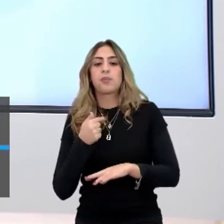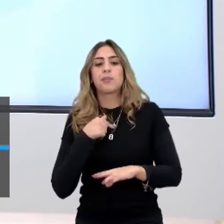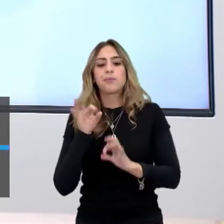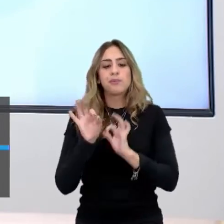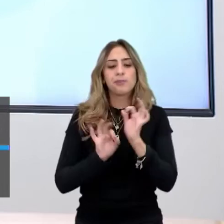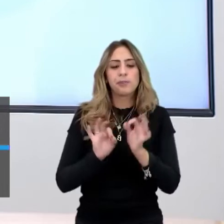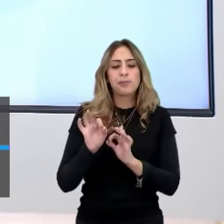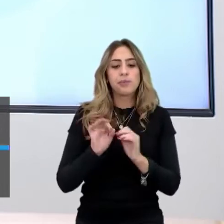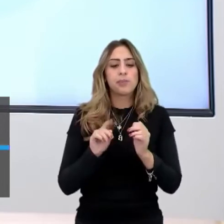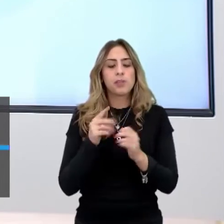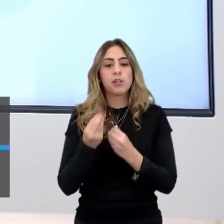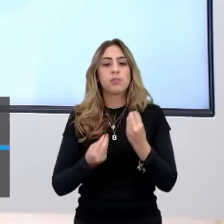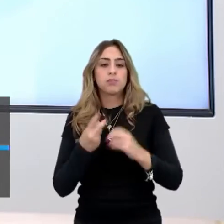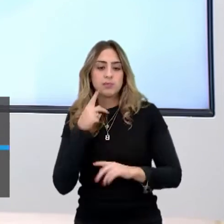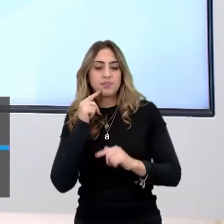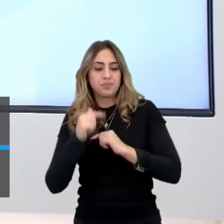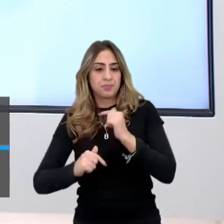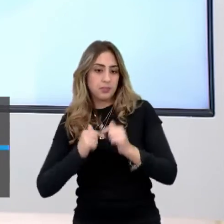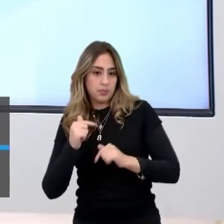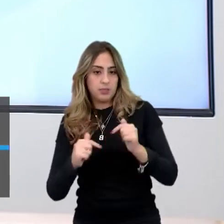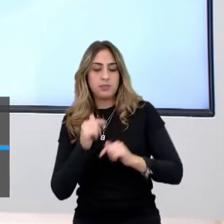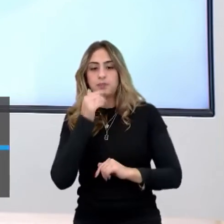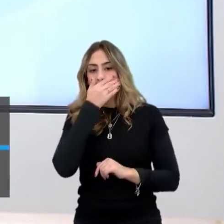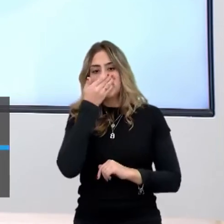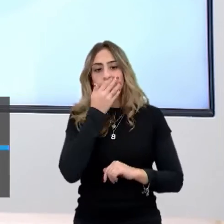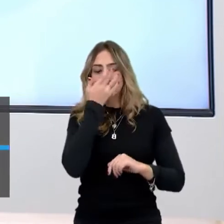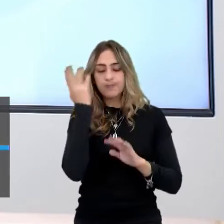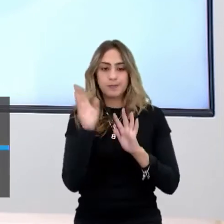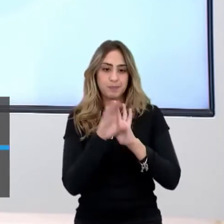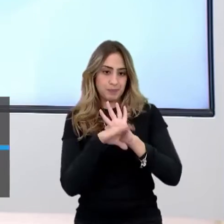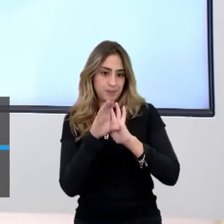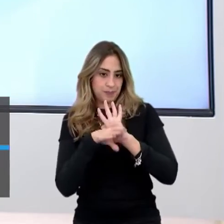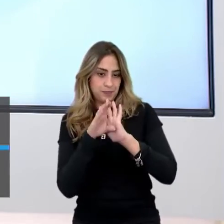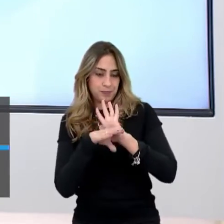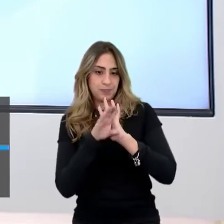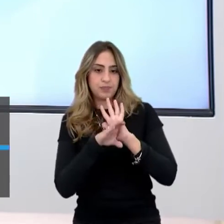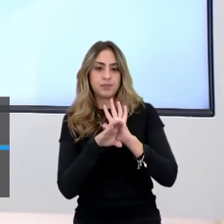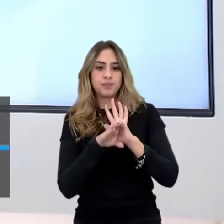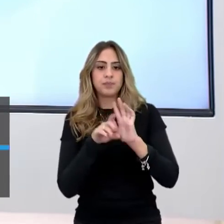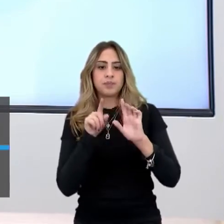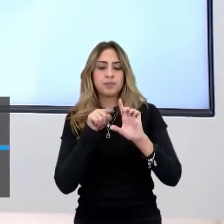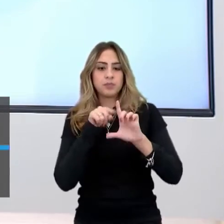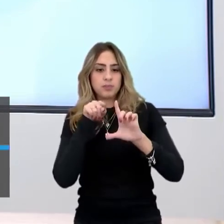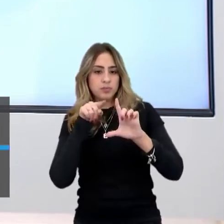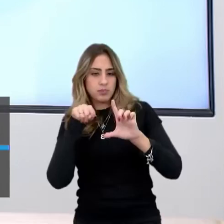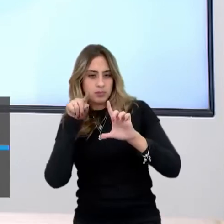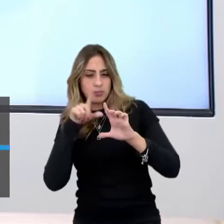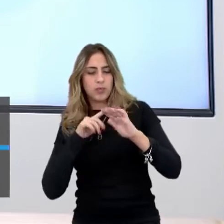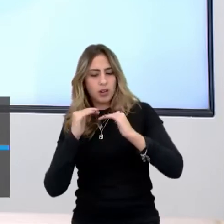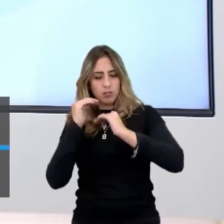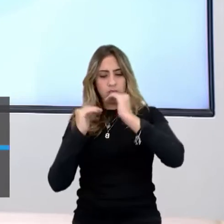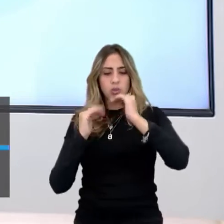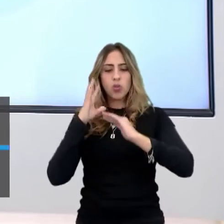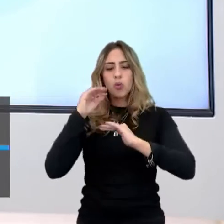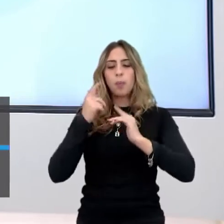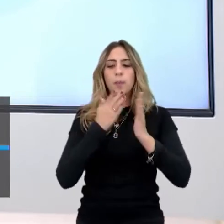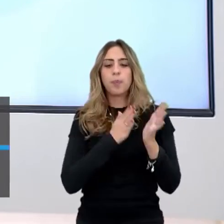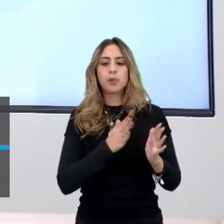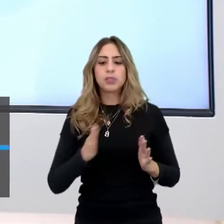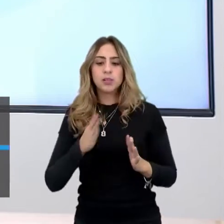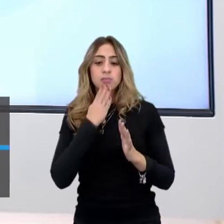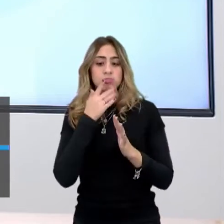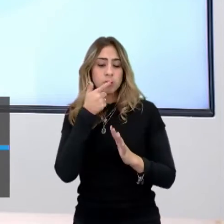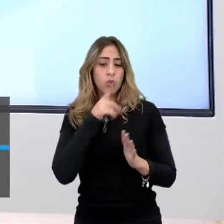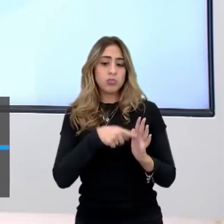determinar, né, cálculo esse trabalhado aí, né, no conceito de estatística, né? Então existe todo um processo para se chegar